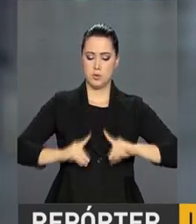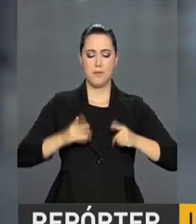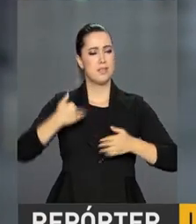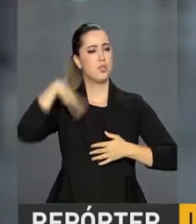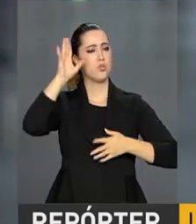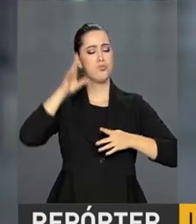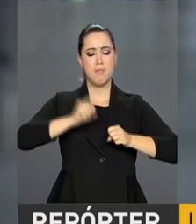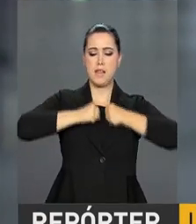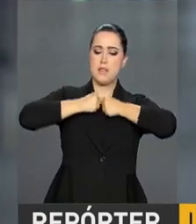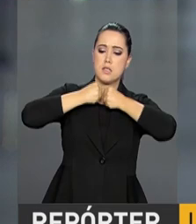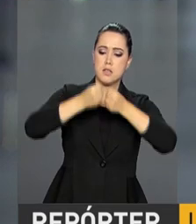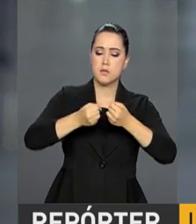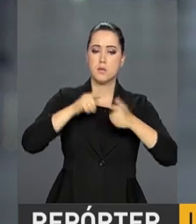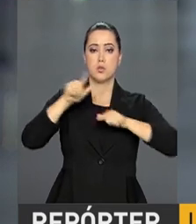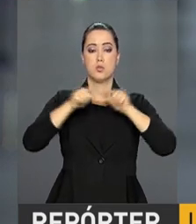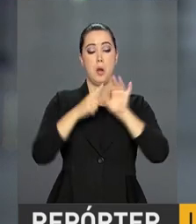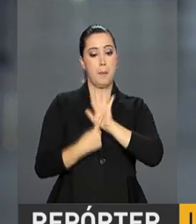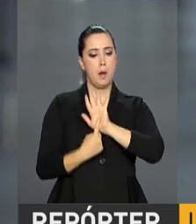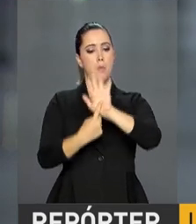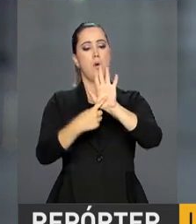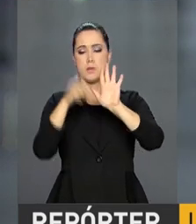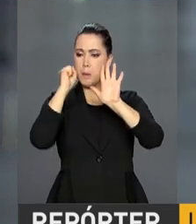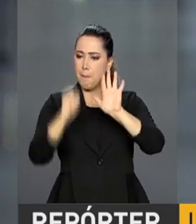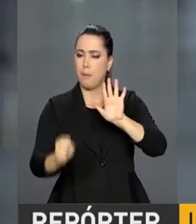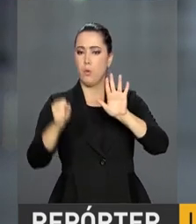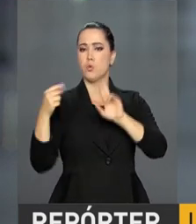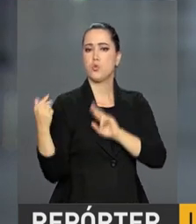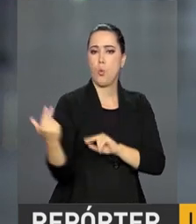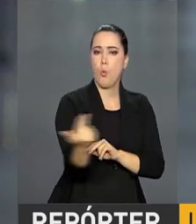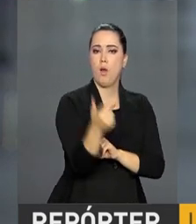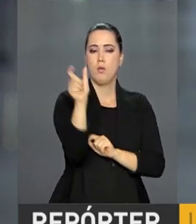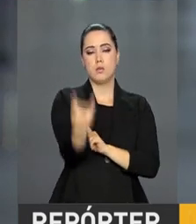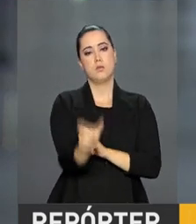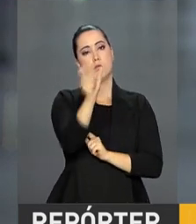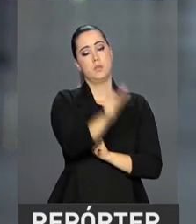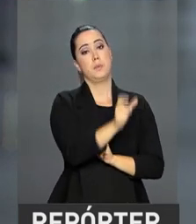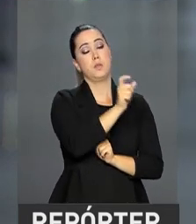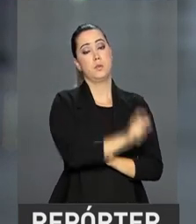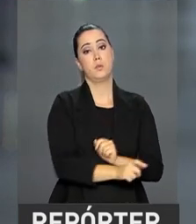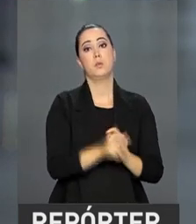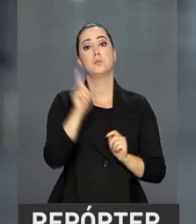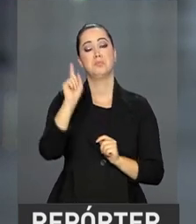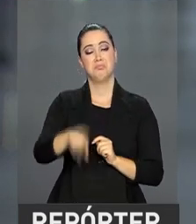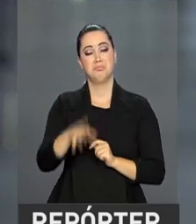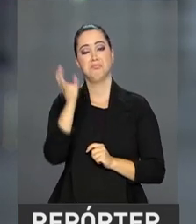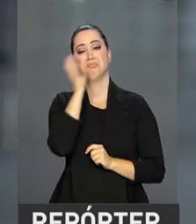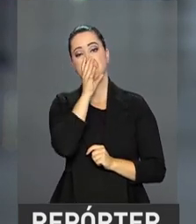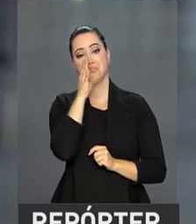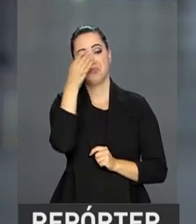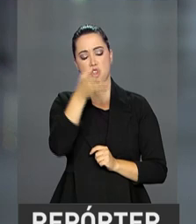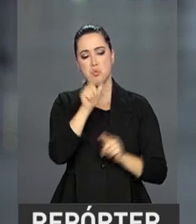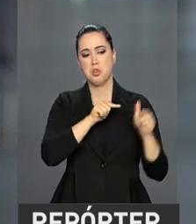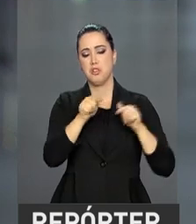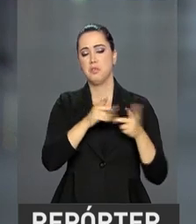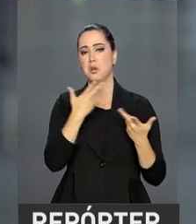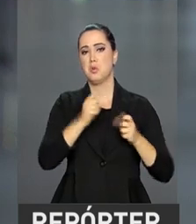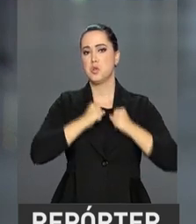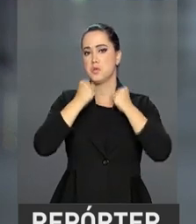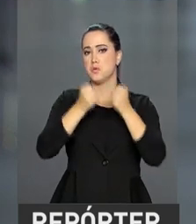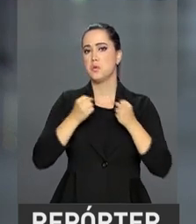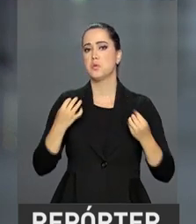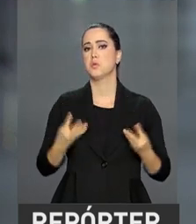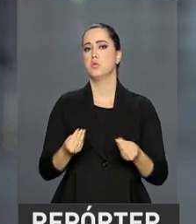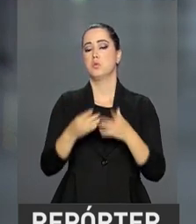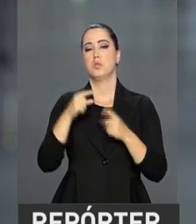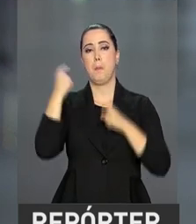não. A preocupação de mostrar que são capazes de fazer aquele trabalho é de admirar. Realmente eles se dedicam muito,